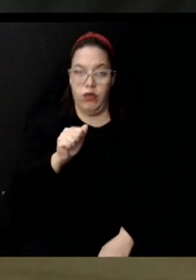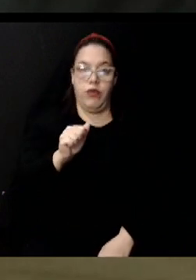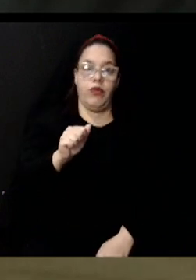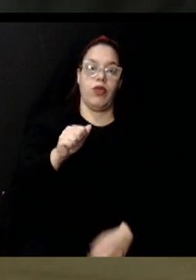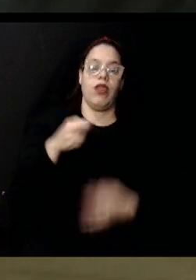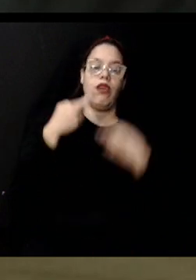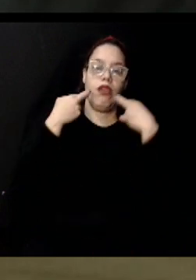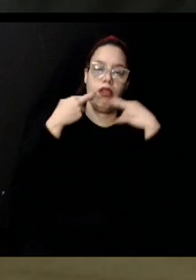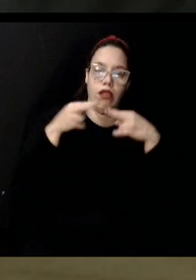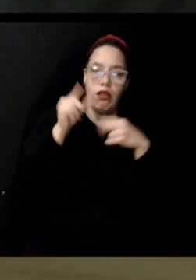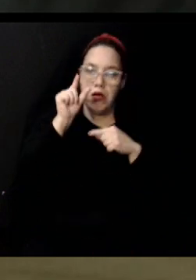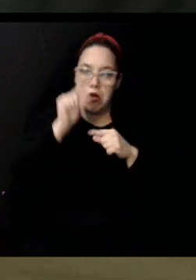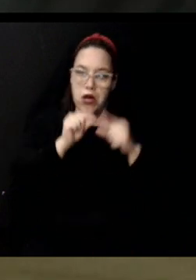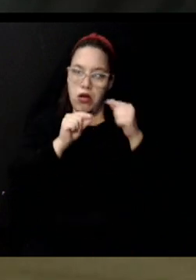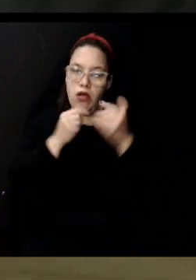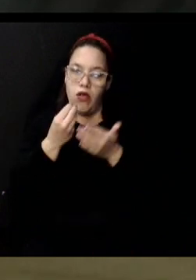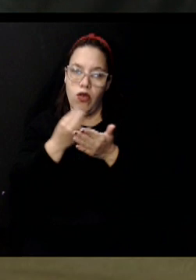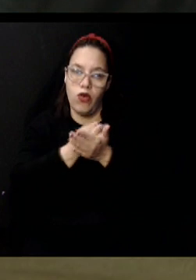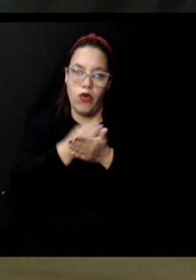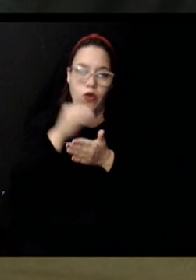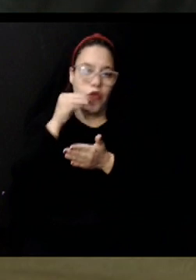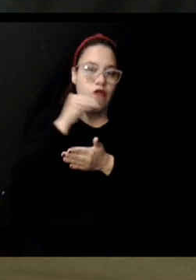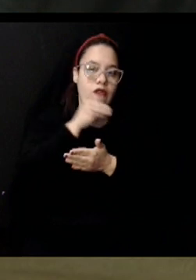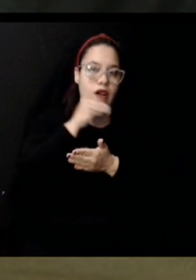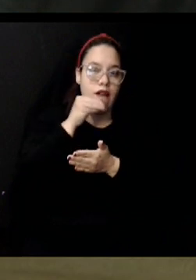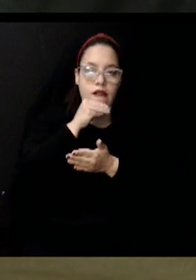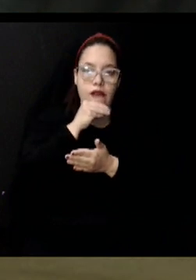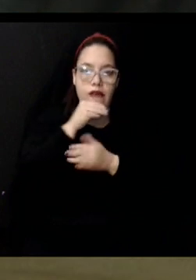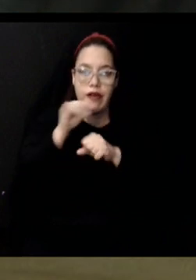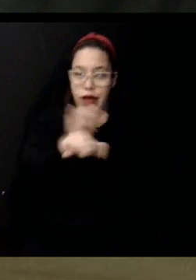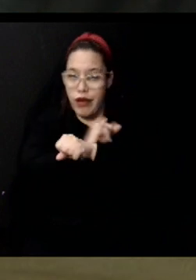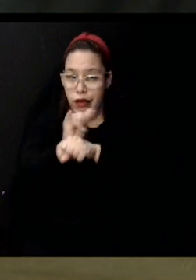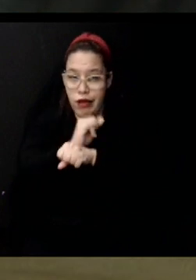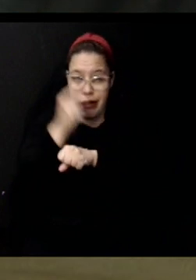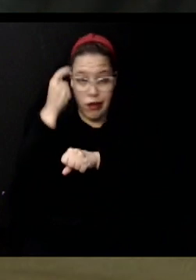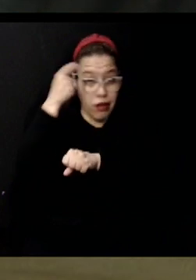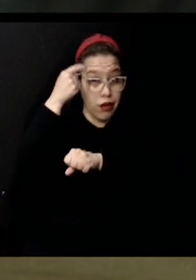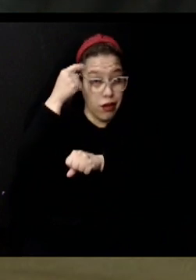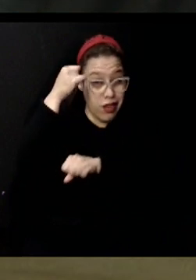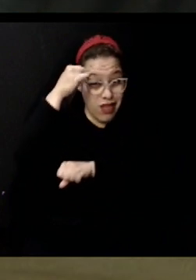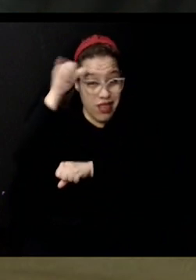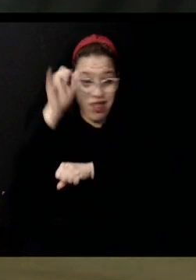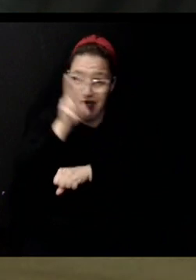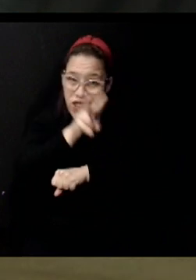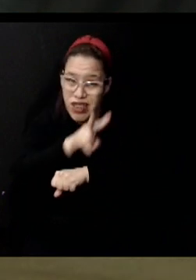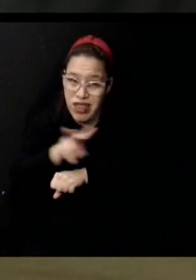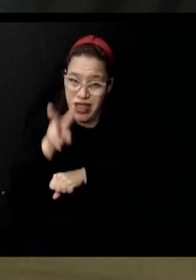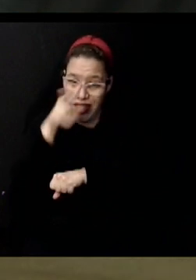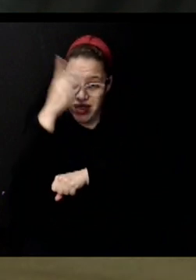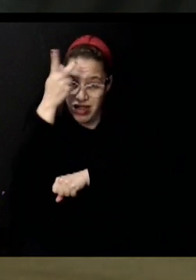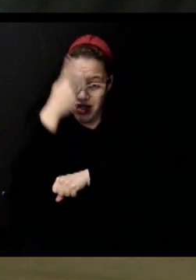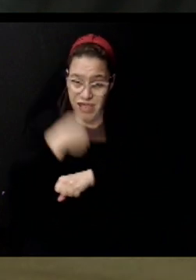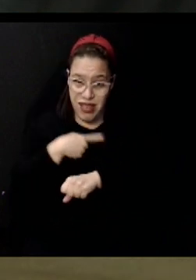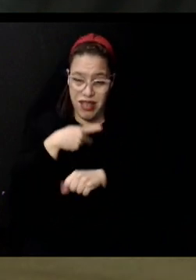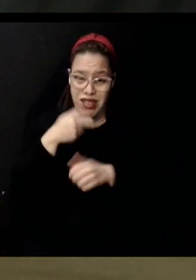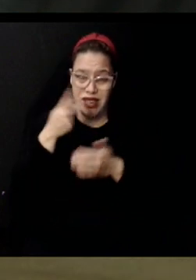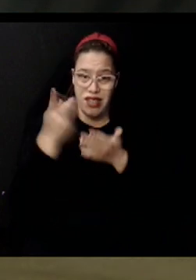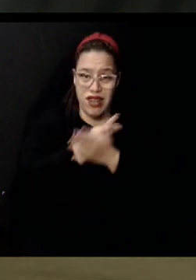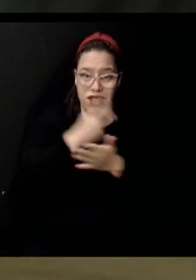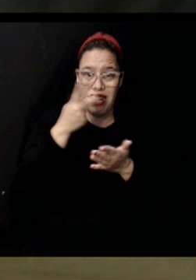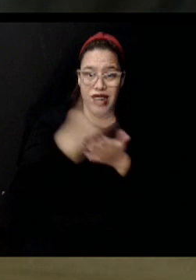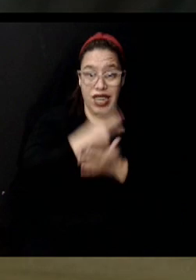pequenas falhas dos outros pode ser estratégia inconsciente para evitar olhar para as nossas próprias falhas Sim, é. pessoais?